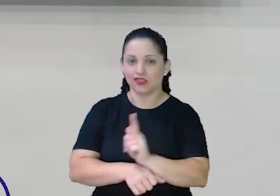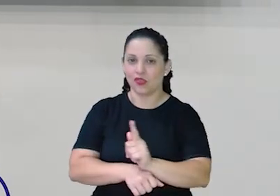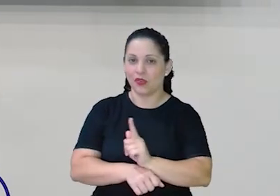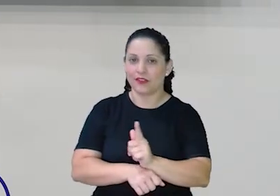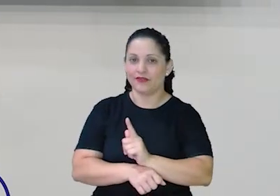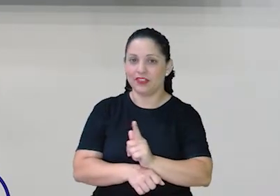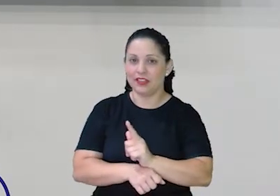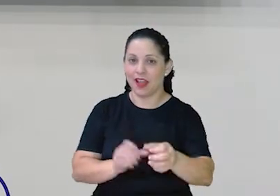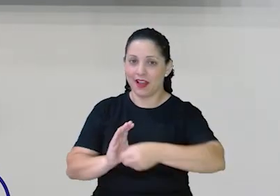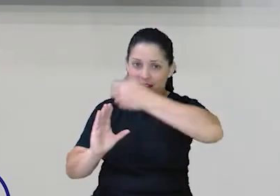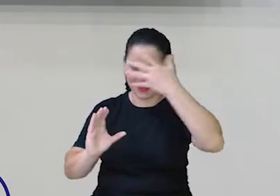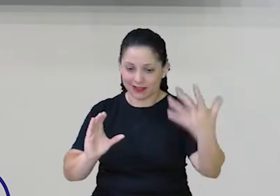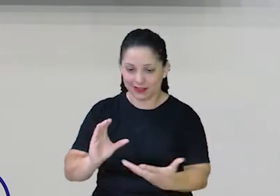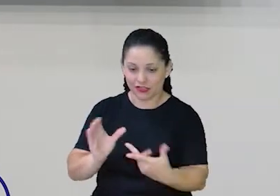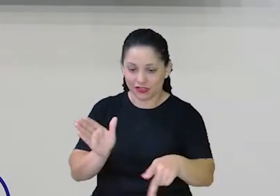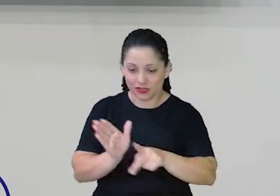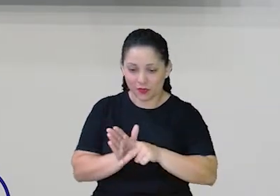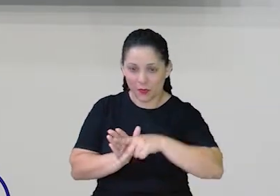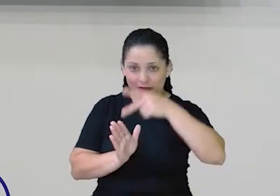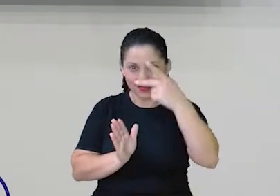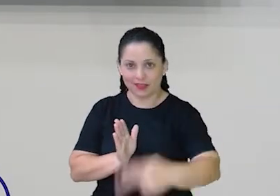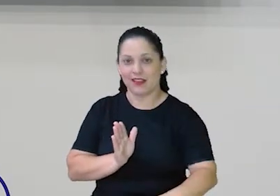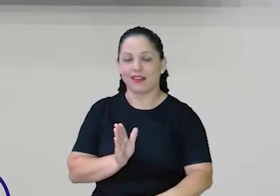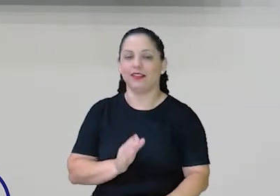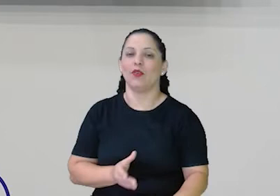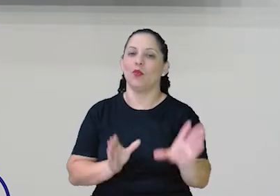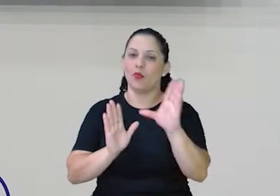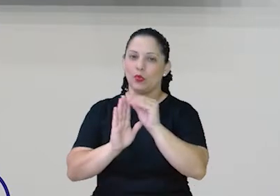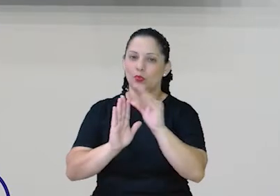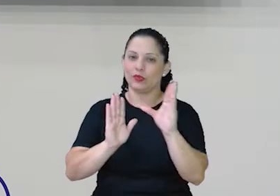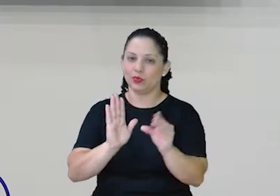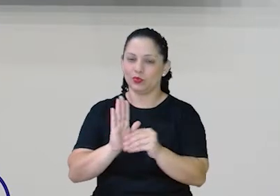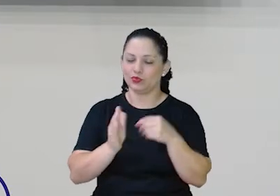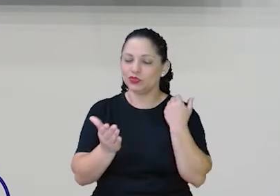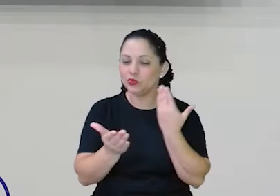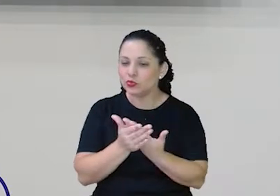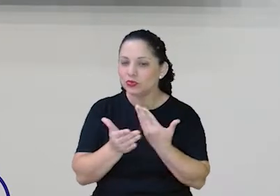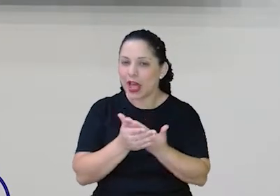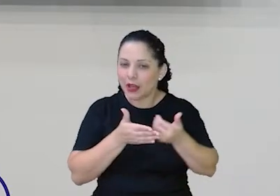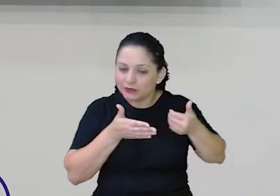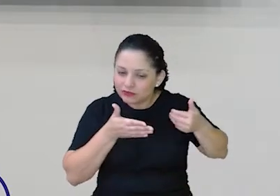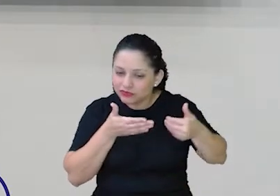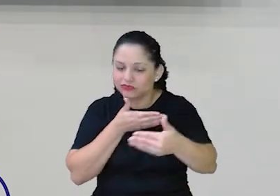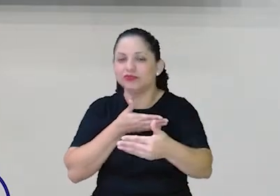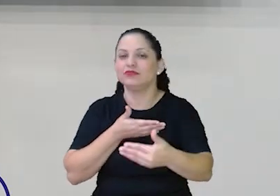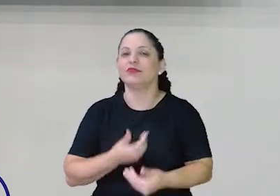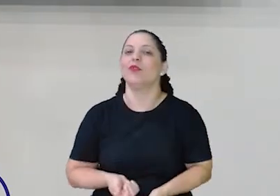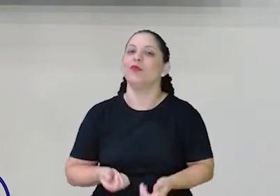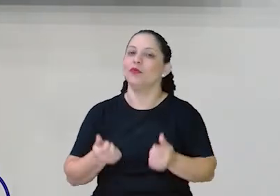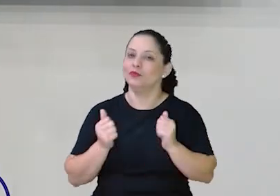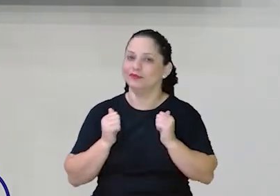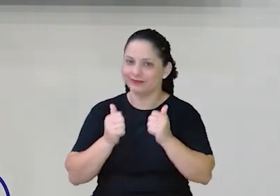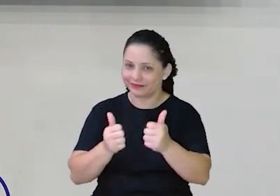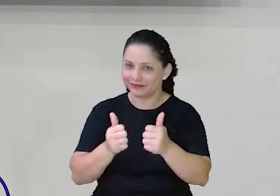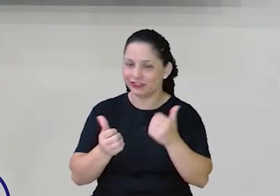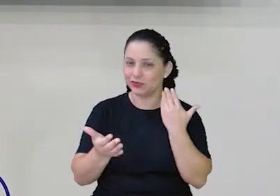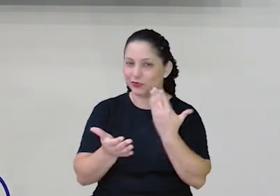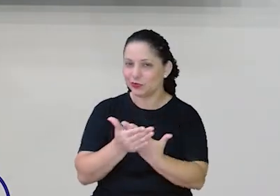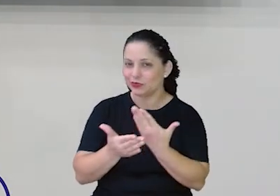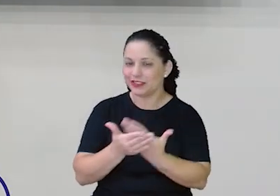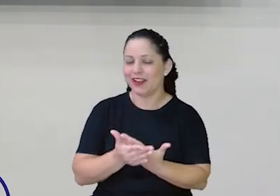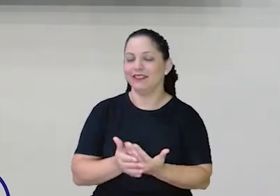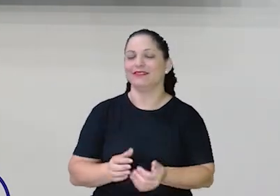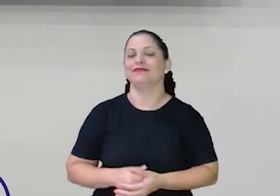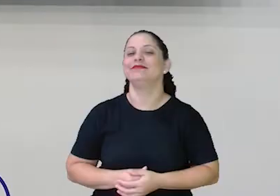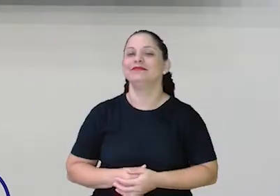daquela região. E é um conteúdo que vocês vão trabalhar bastante daqui para frente. Então, se preparem, vão estudando aí. E